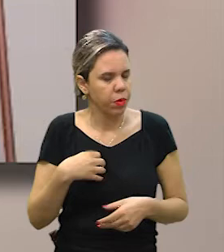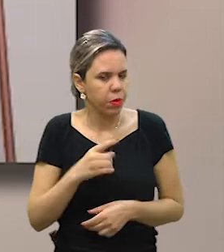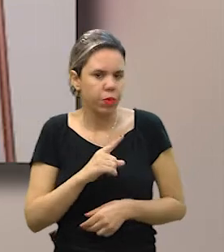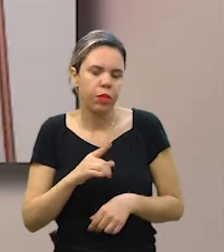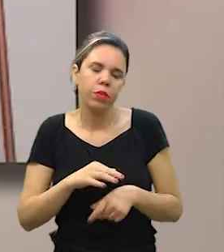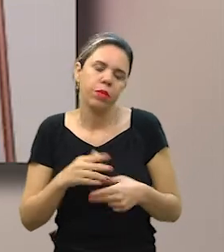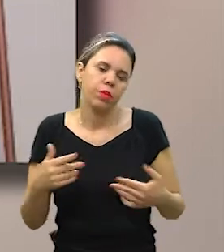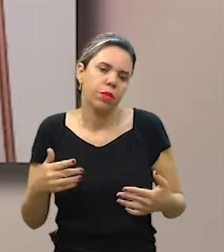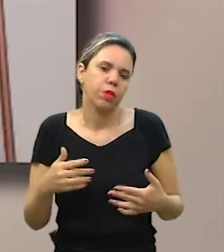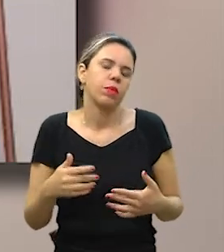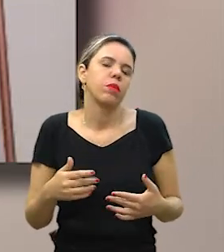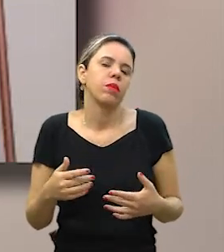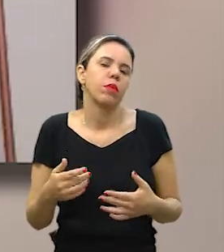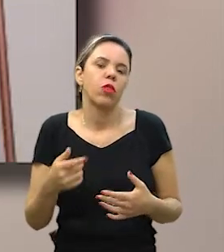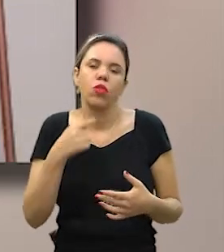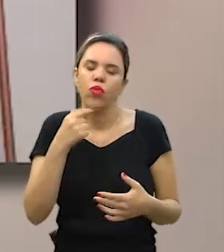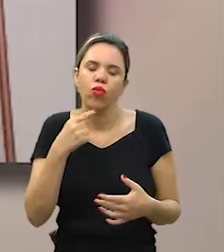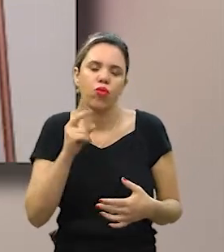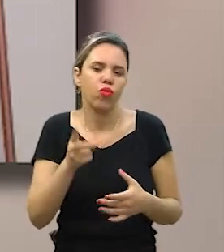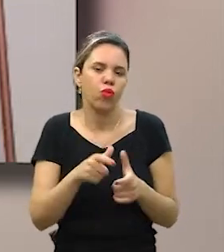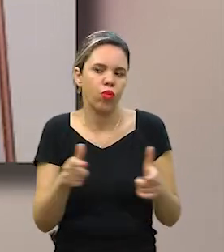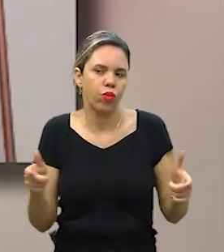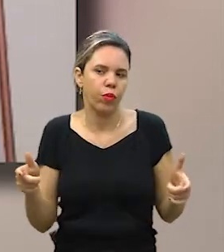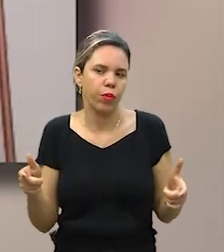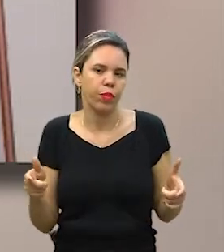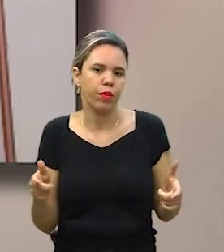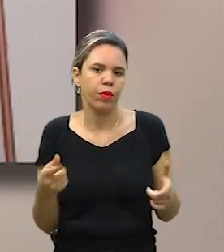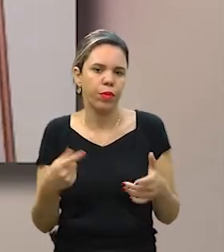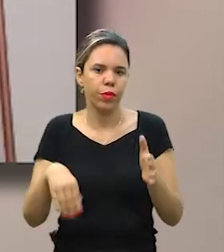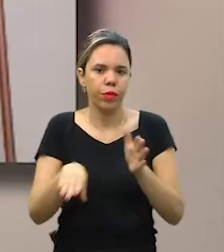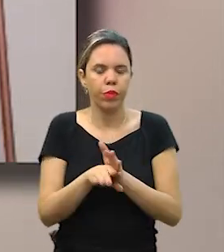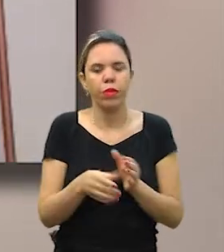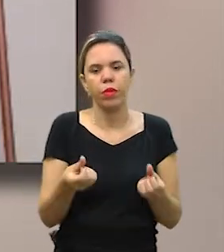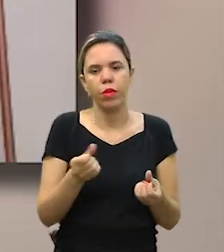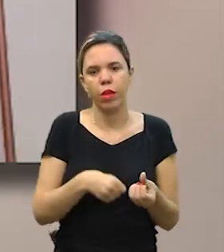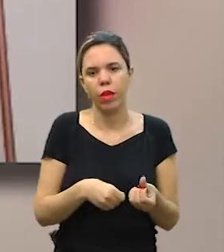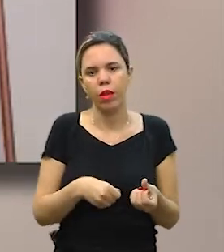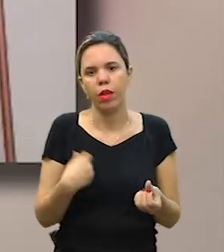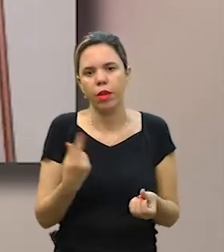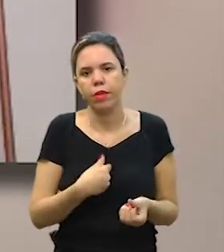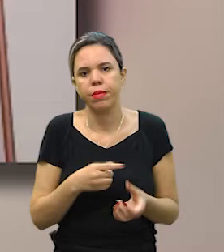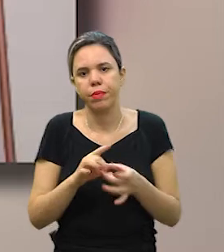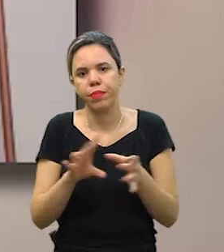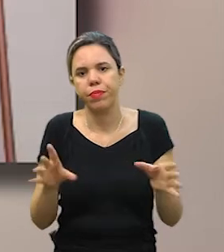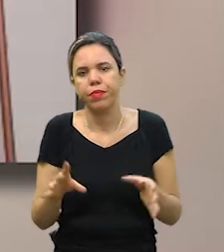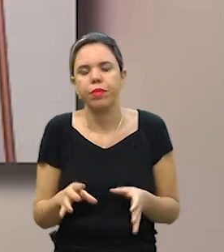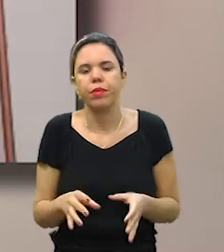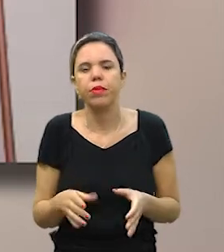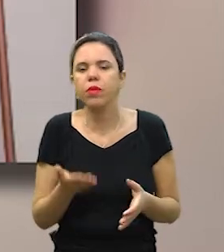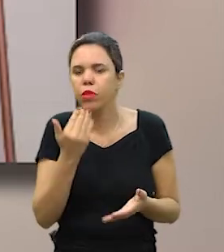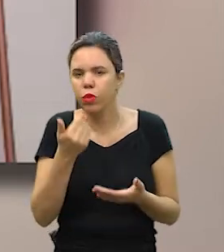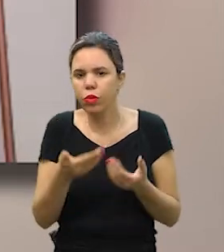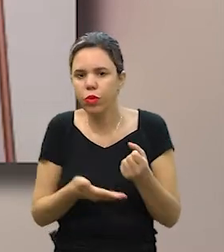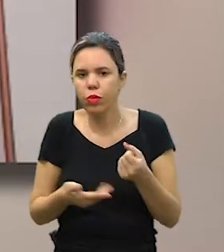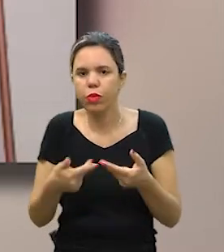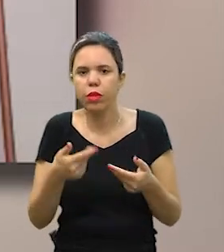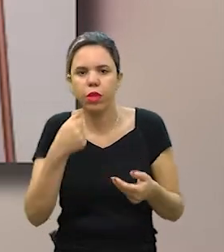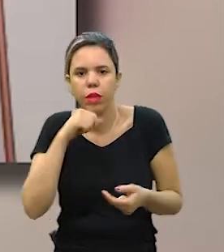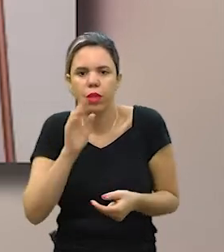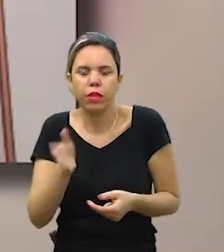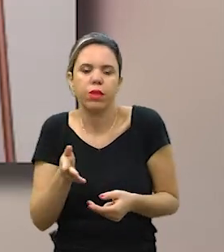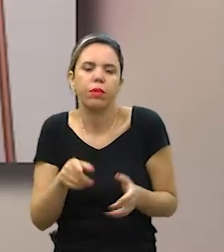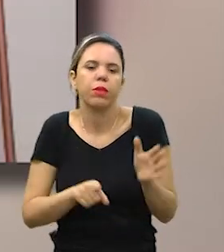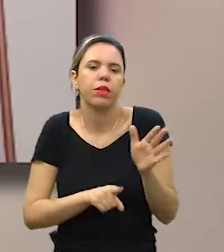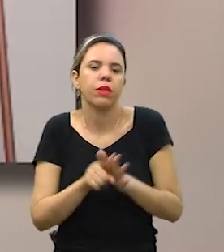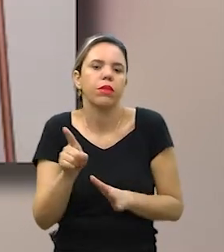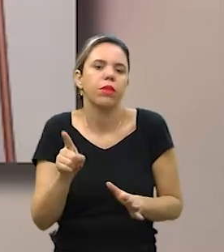qualquer tipo de derivados. E essa é uma dúvida muito frequente, porque chega no 6º mês, quando a gente libera essa introdução alimentar, as